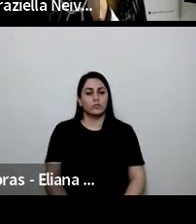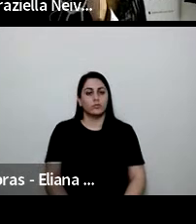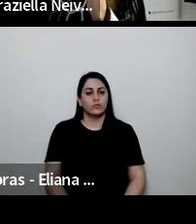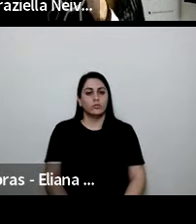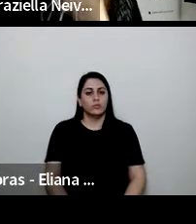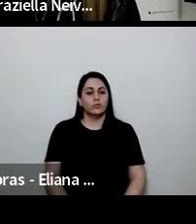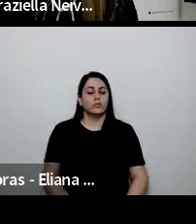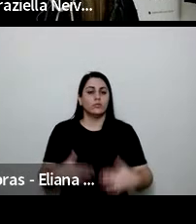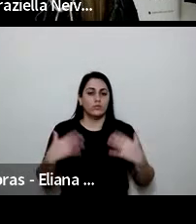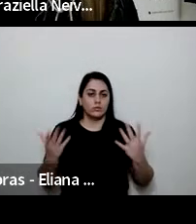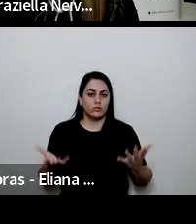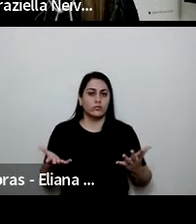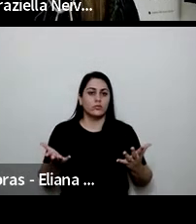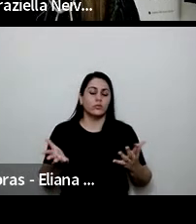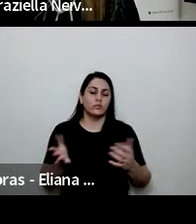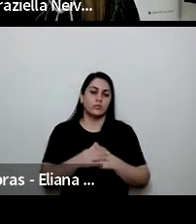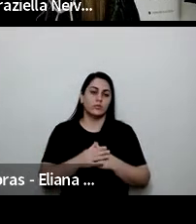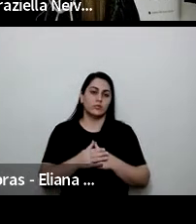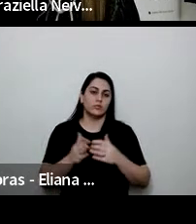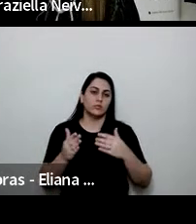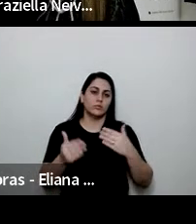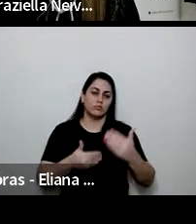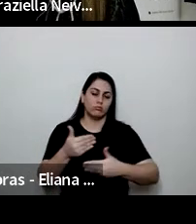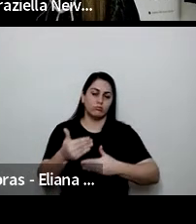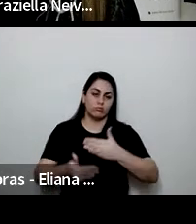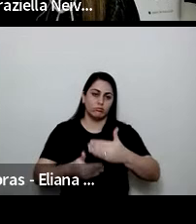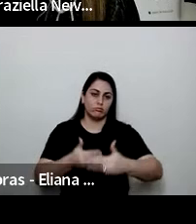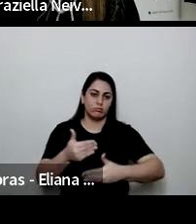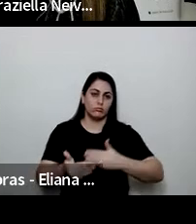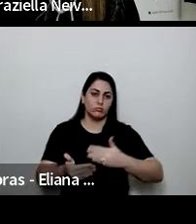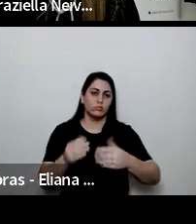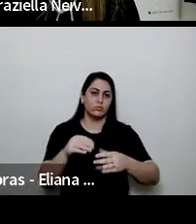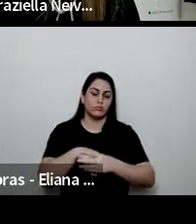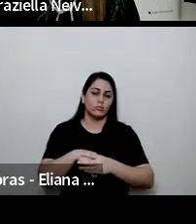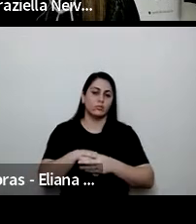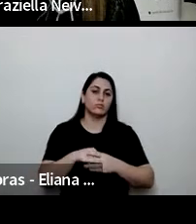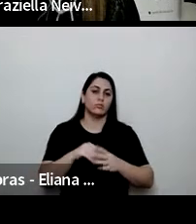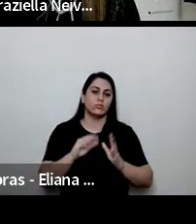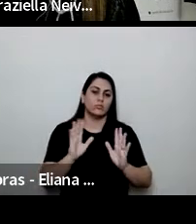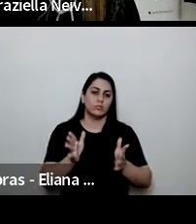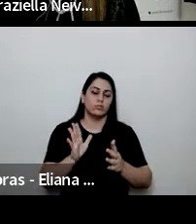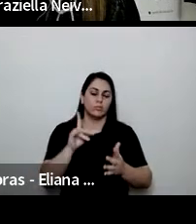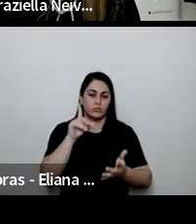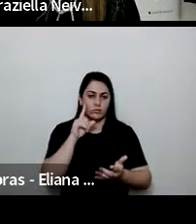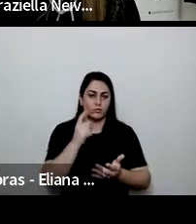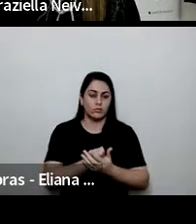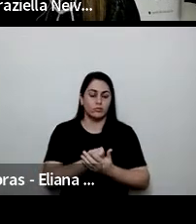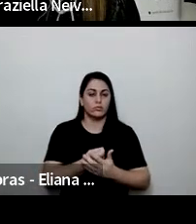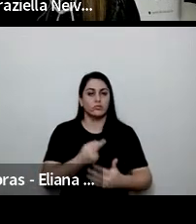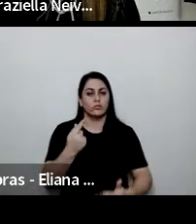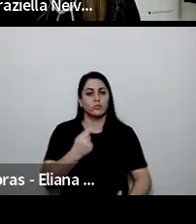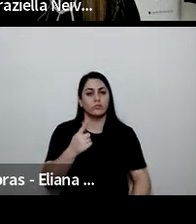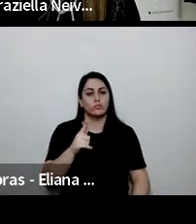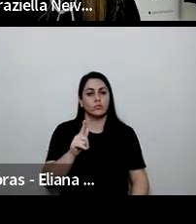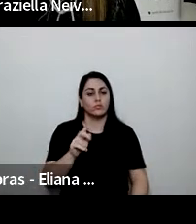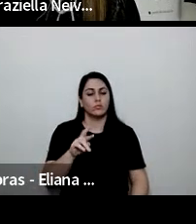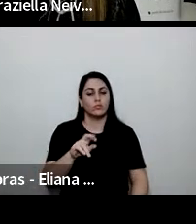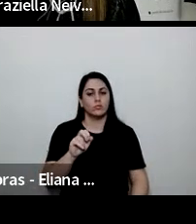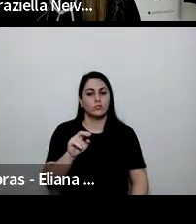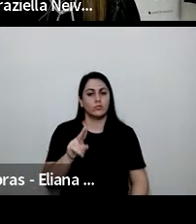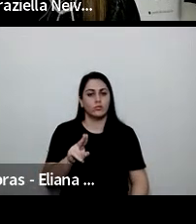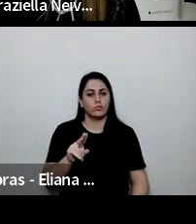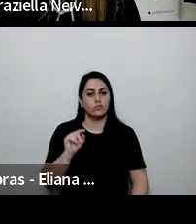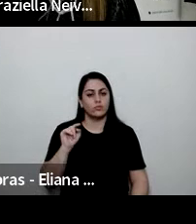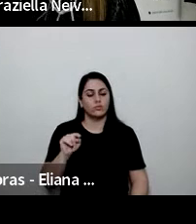resignação dentro desse procedimento em fruto do do objeto da do que foi decidido é a parte